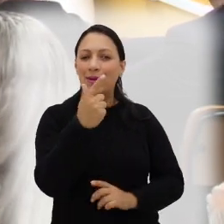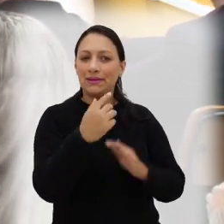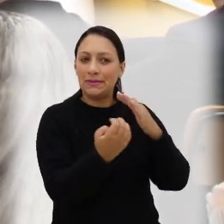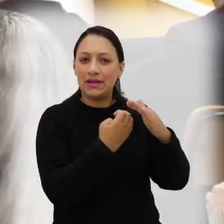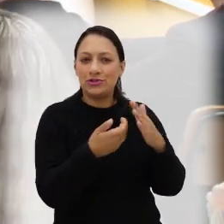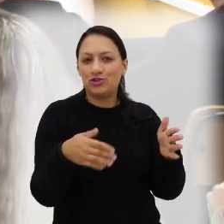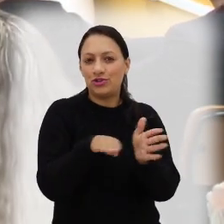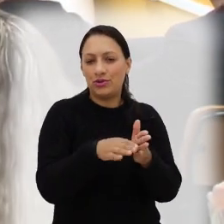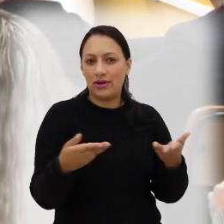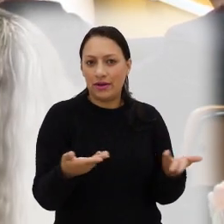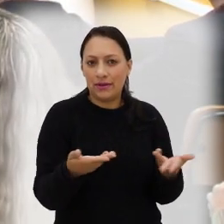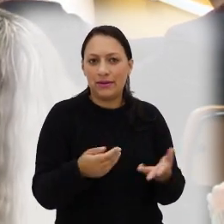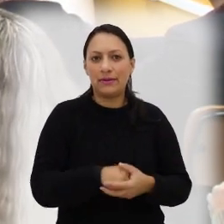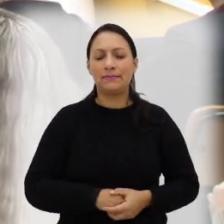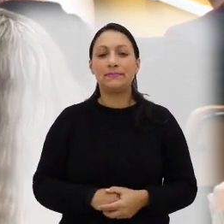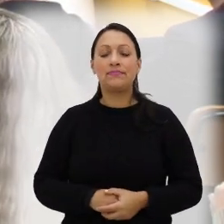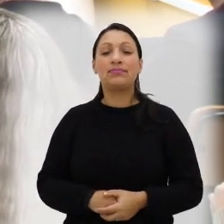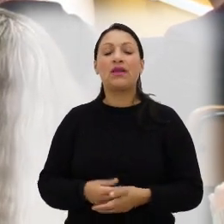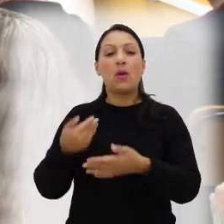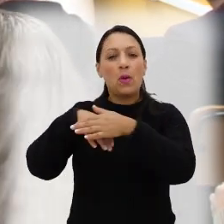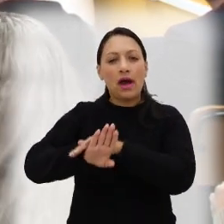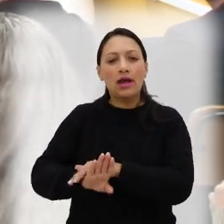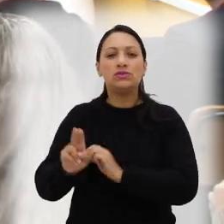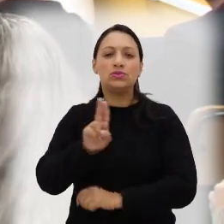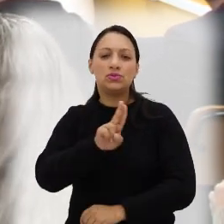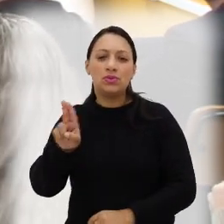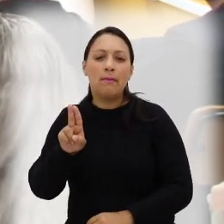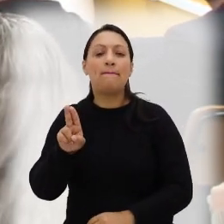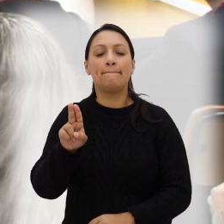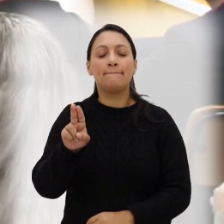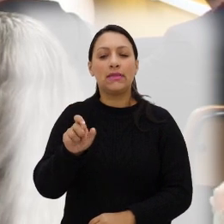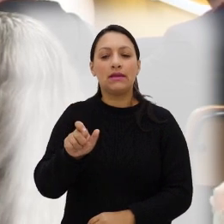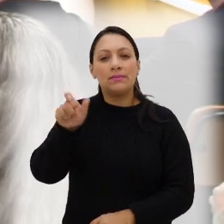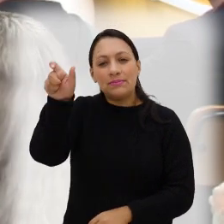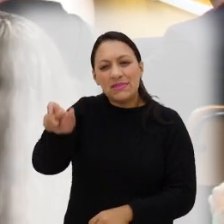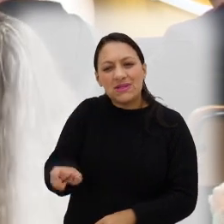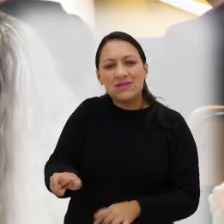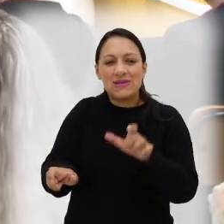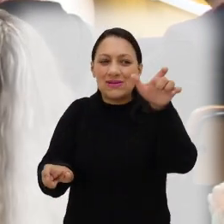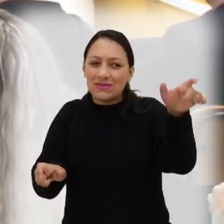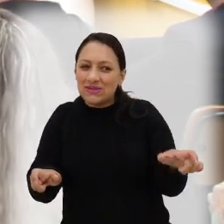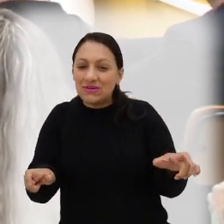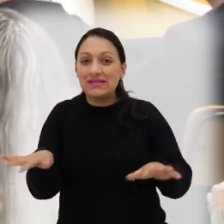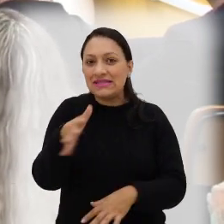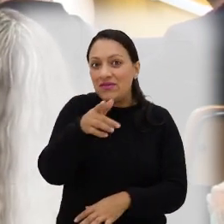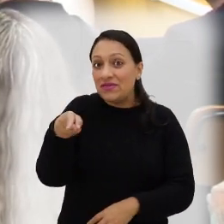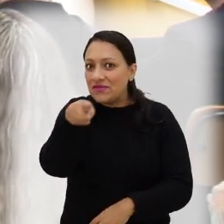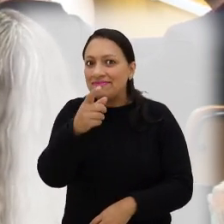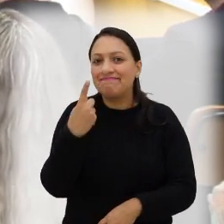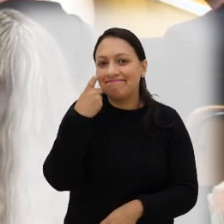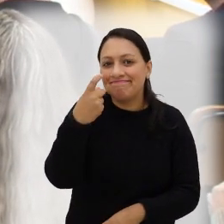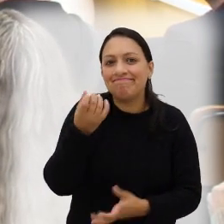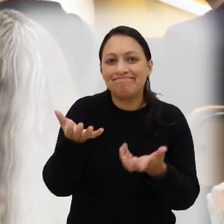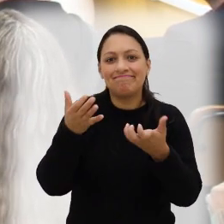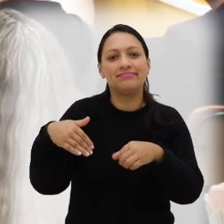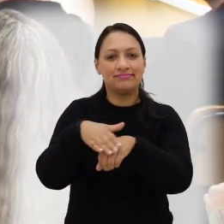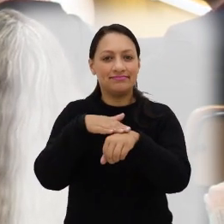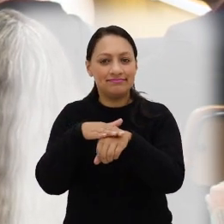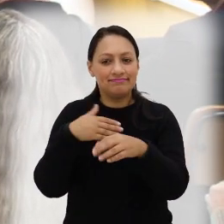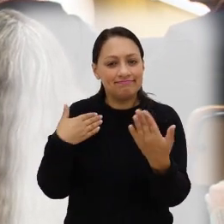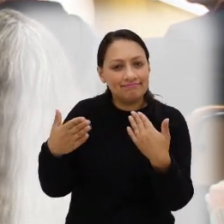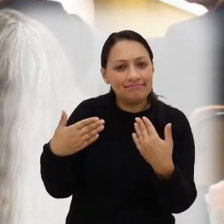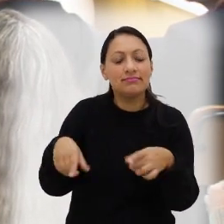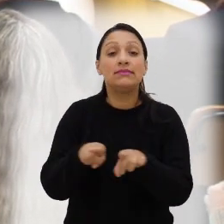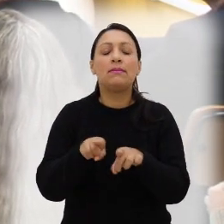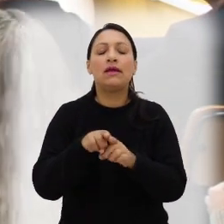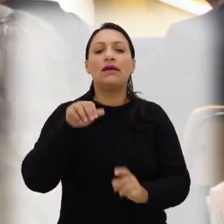ali. Então, guardem esses nomes, são as pessoas que provavelmente vocês vão conversar. Da Autos, o pessoal